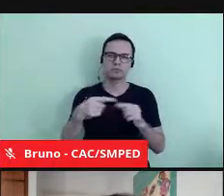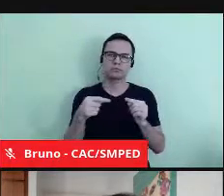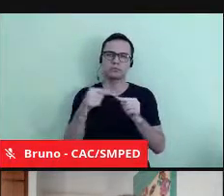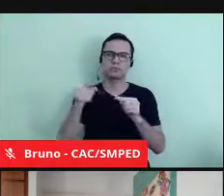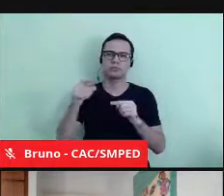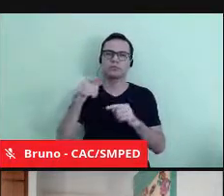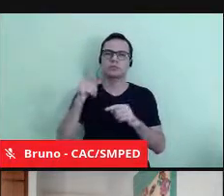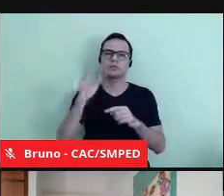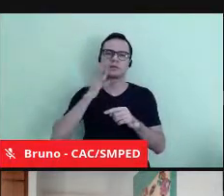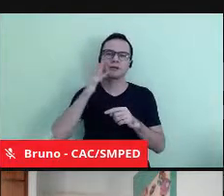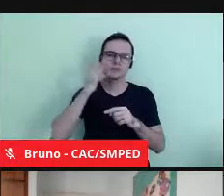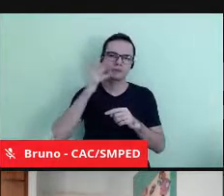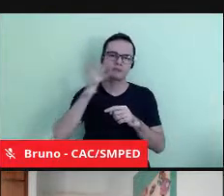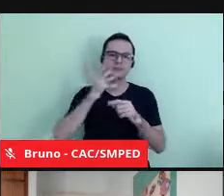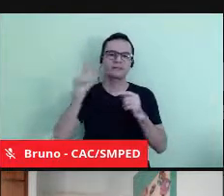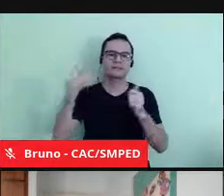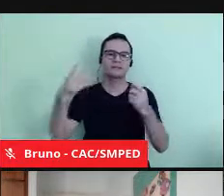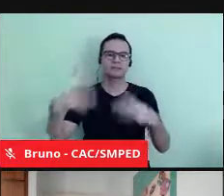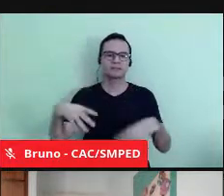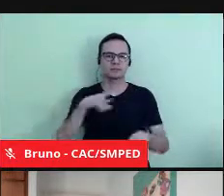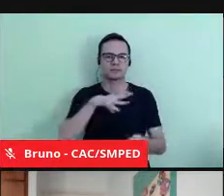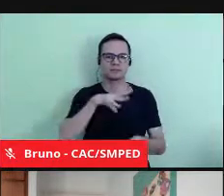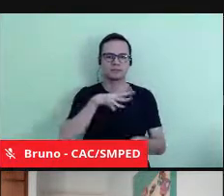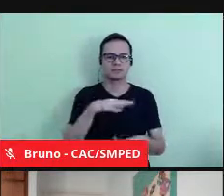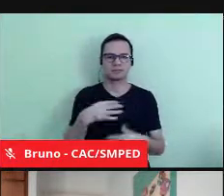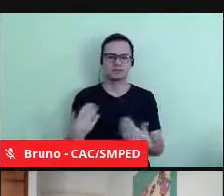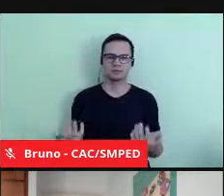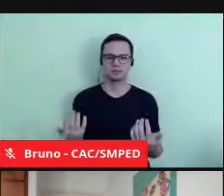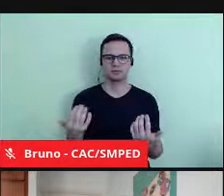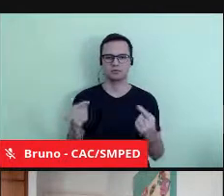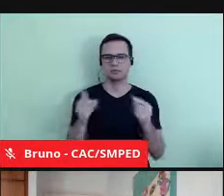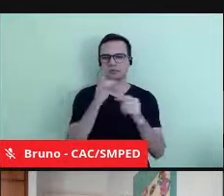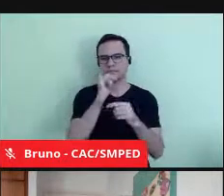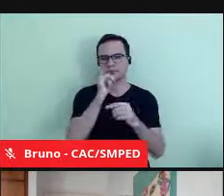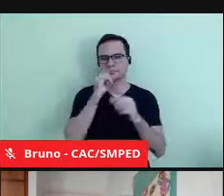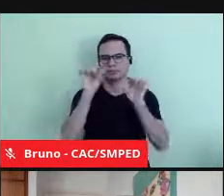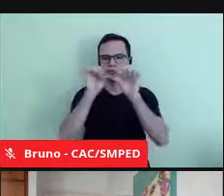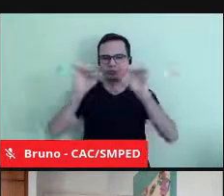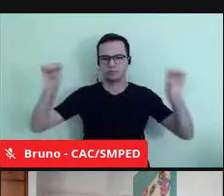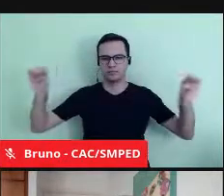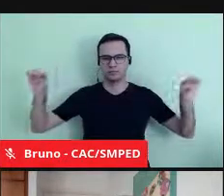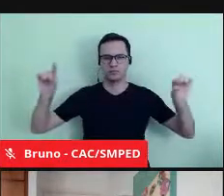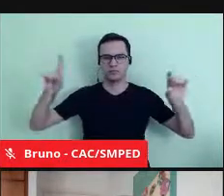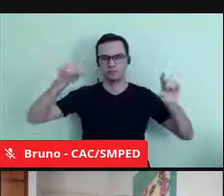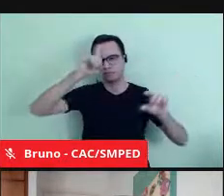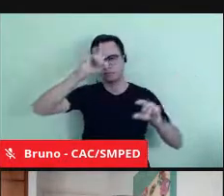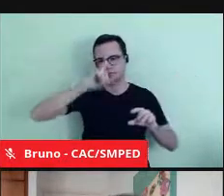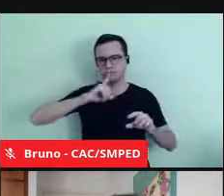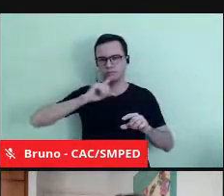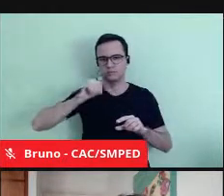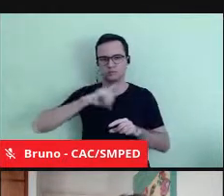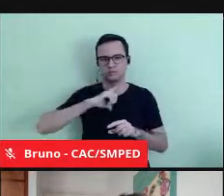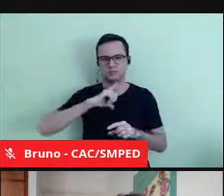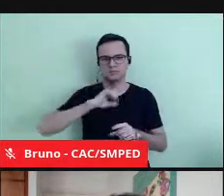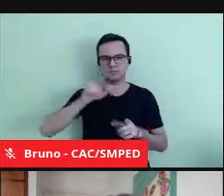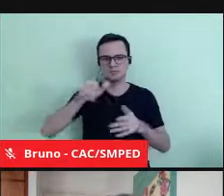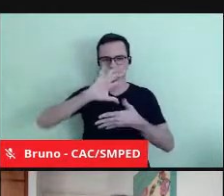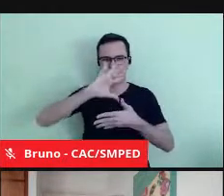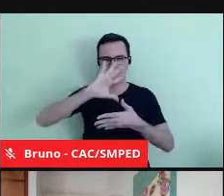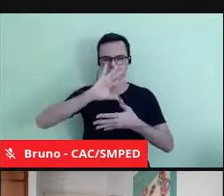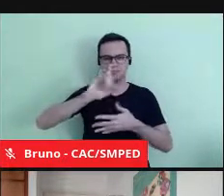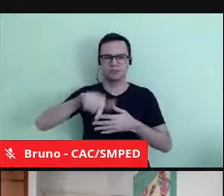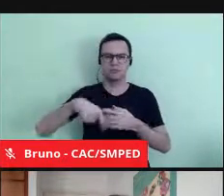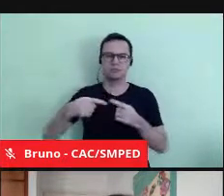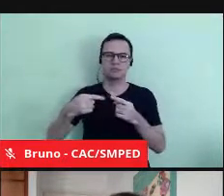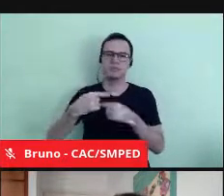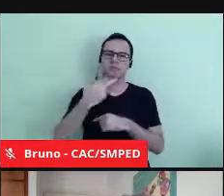está se propondo sobre a língua portuguesa, né? Então, esse caso, por exemplo, é uma experiência que a gente chama de Nós da